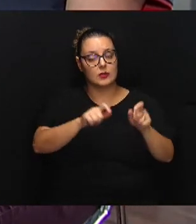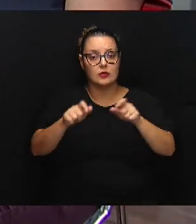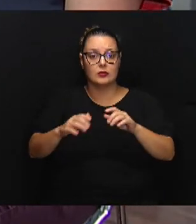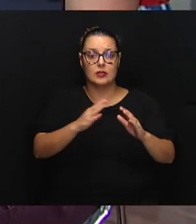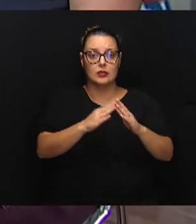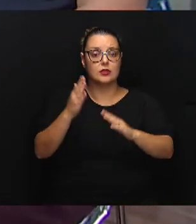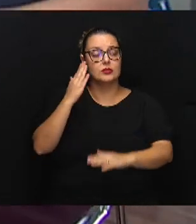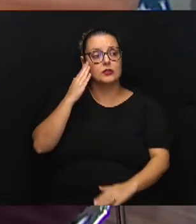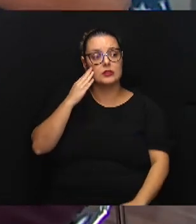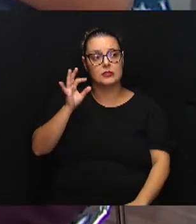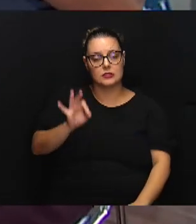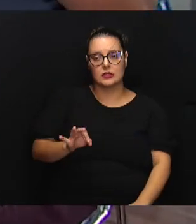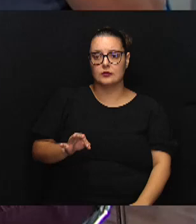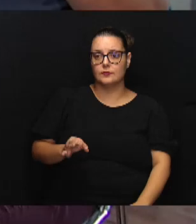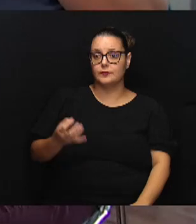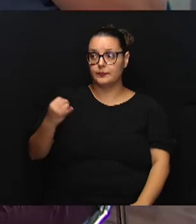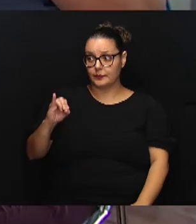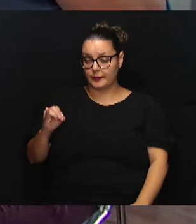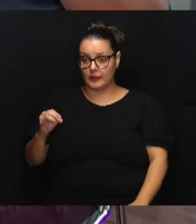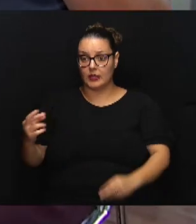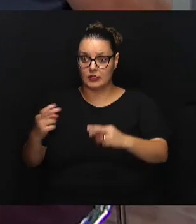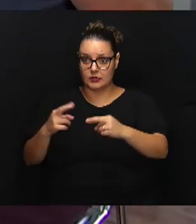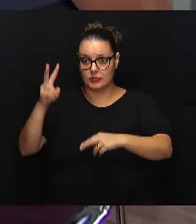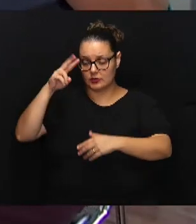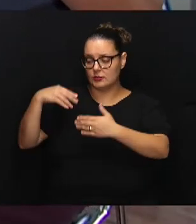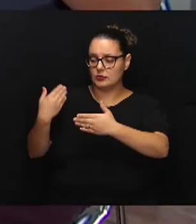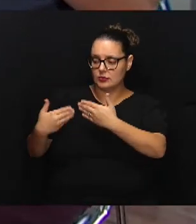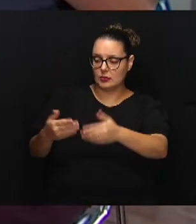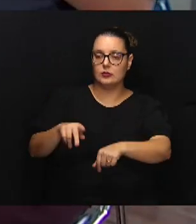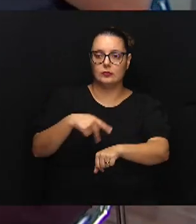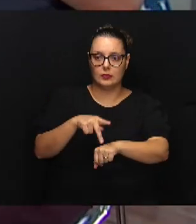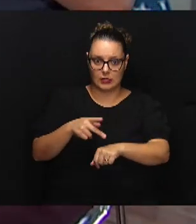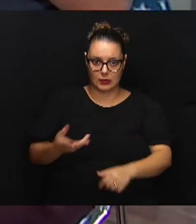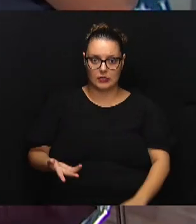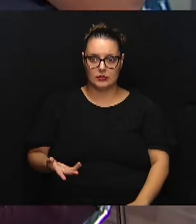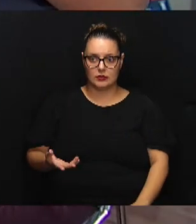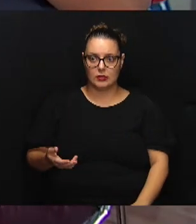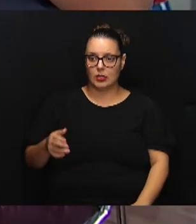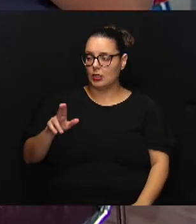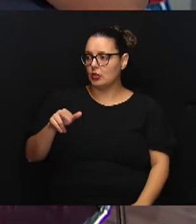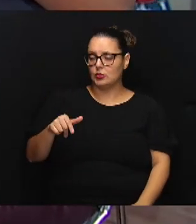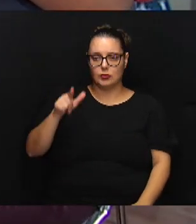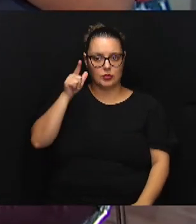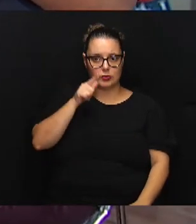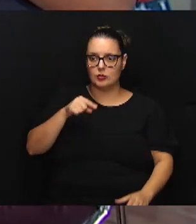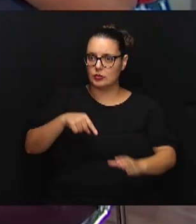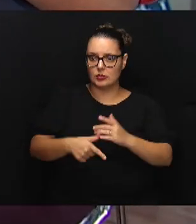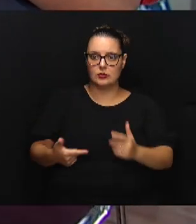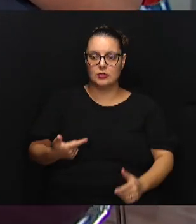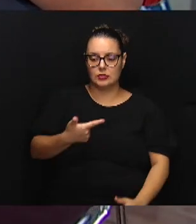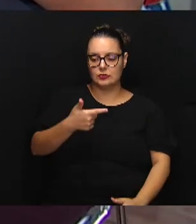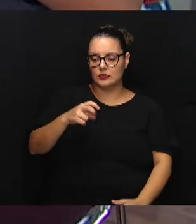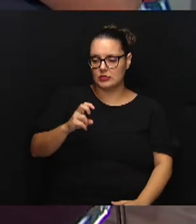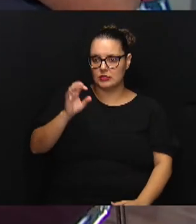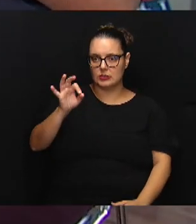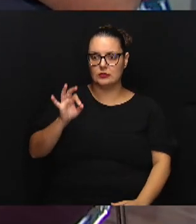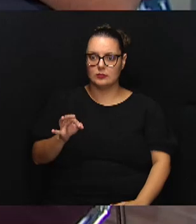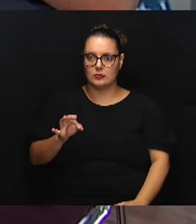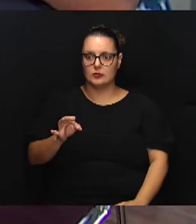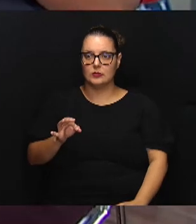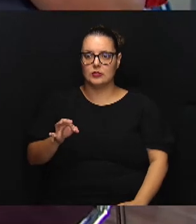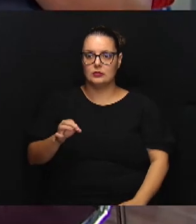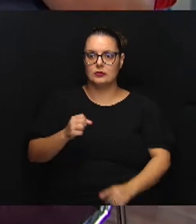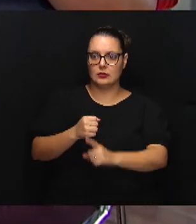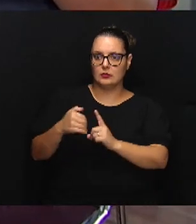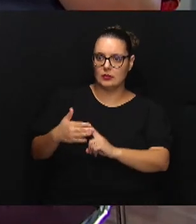entender direitinho. Se a gente pegar o histórico do país, a gente nunca conseguiu avançar de 25% da sociedade sendo